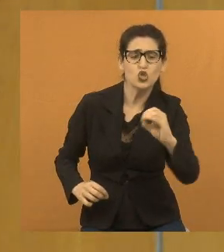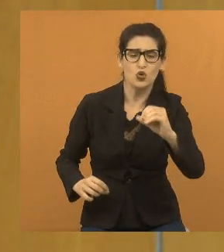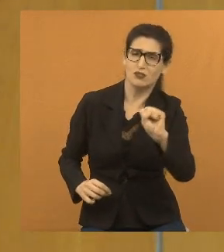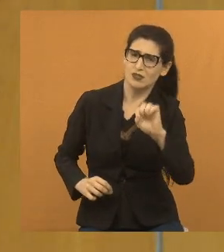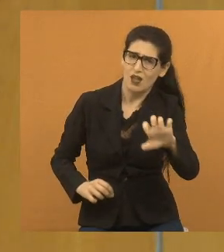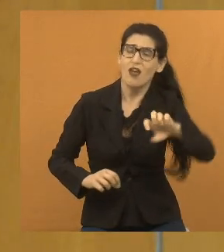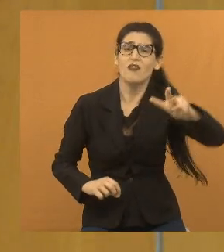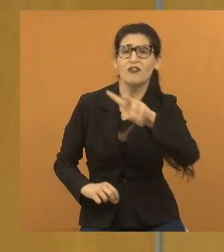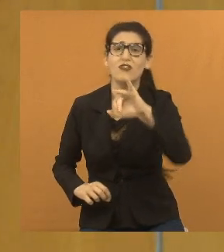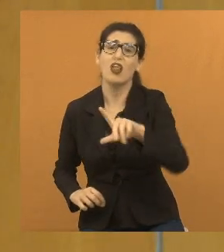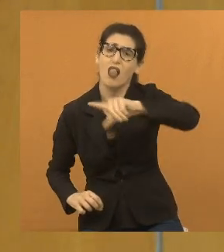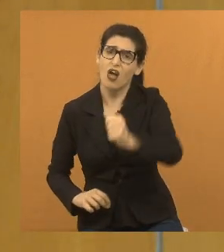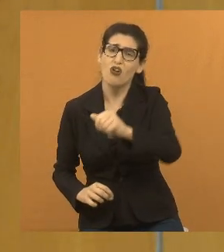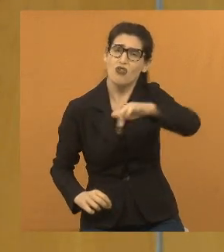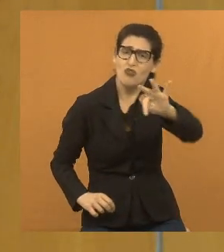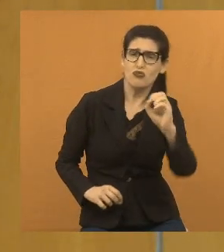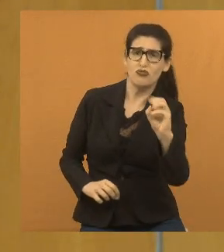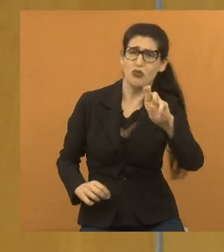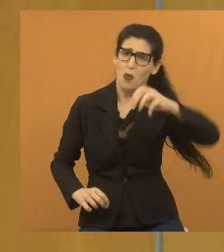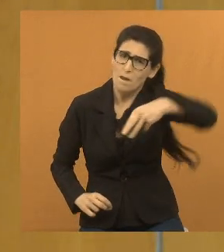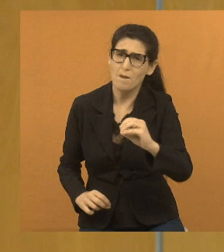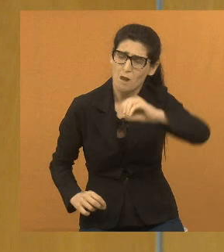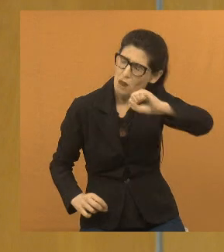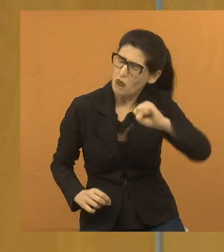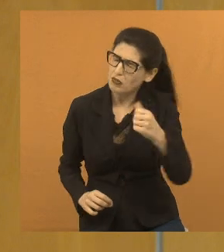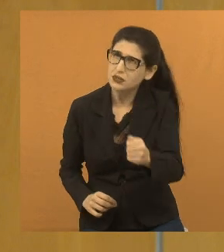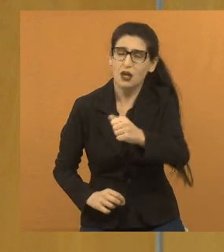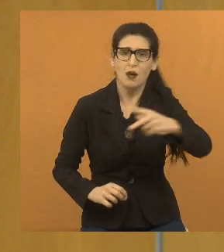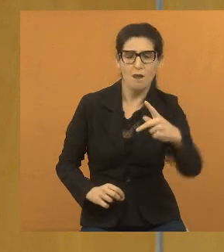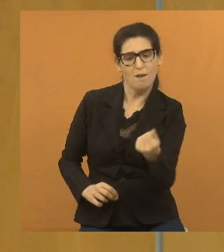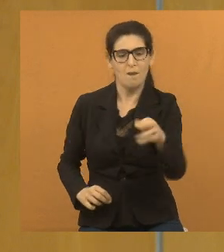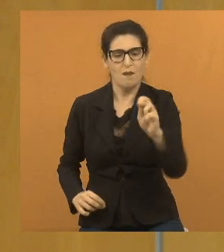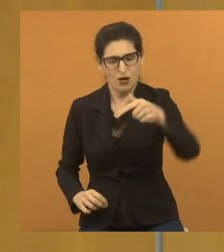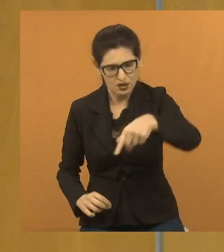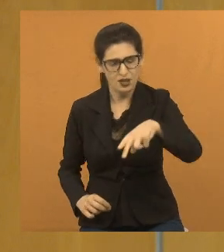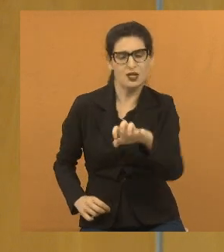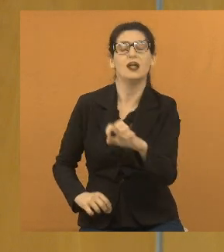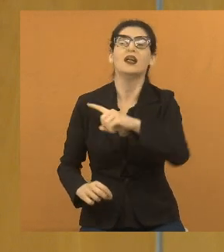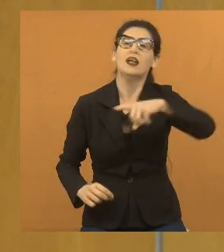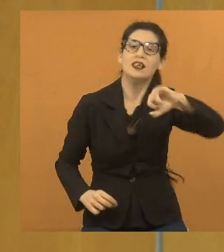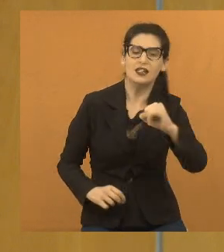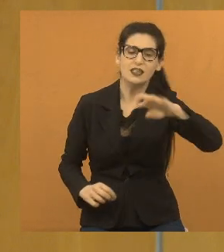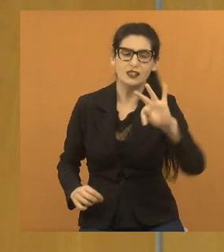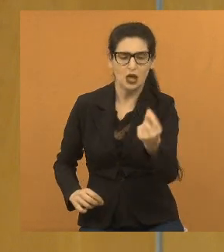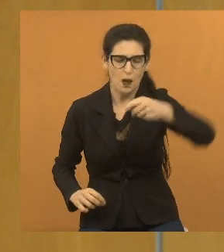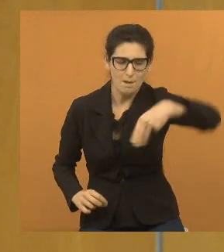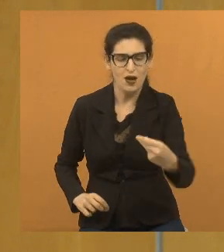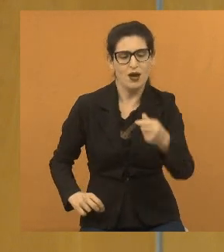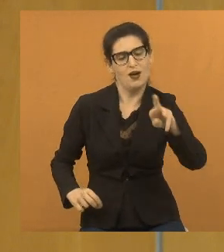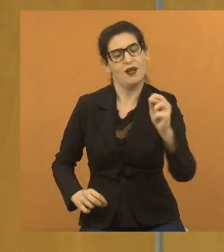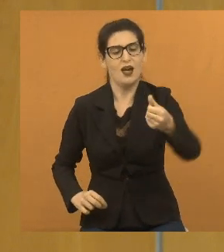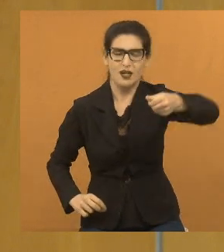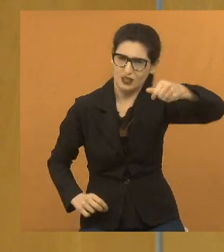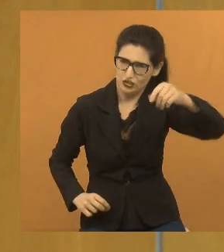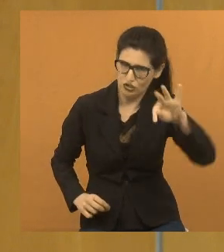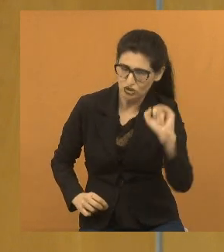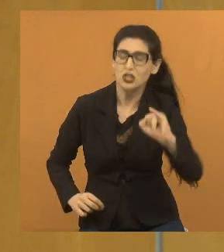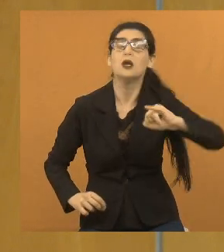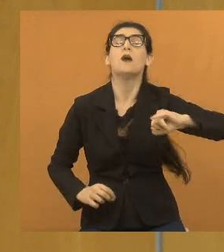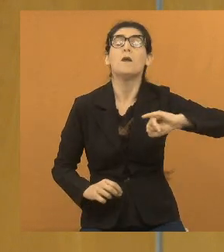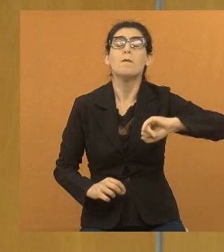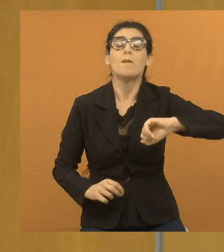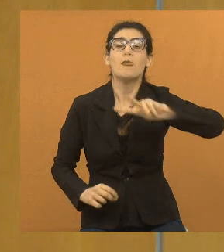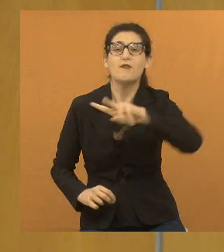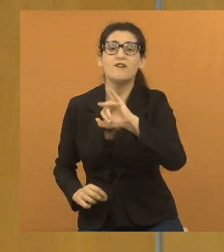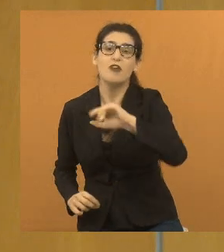Formosa, Parque Itamaraty, Jardim Liberdade, Vila Pinheiro, Vila Martinez, esses os